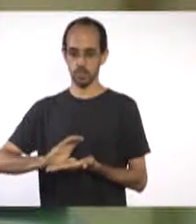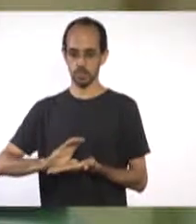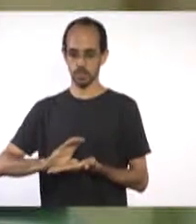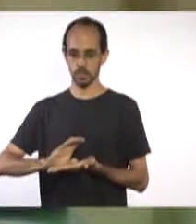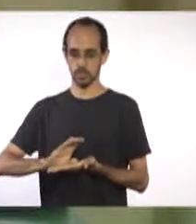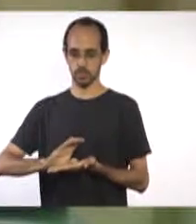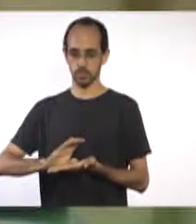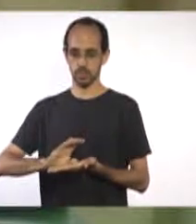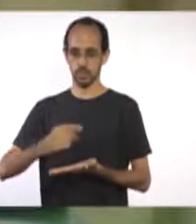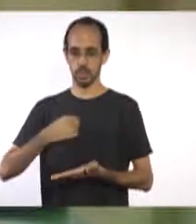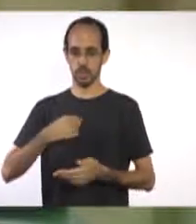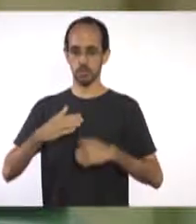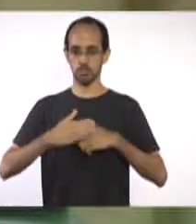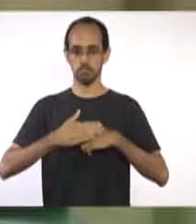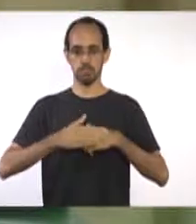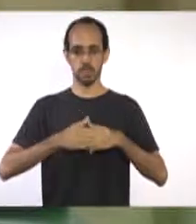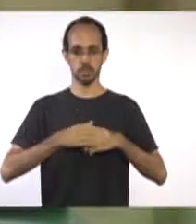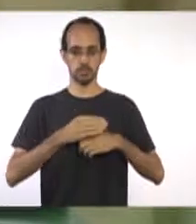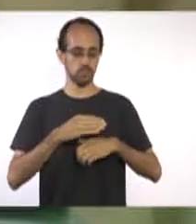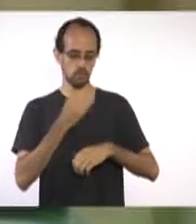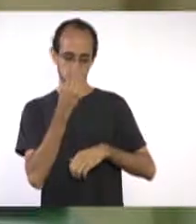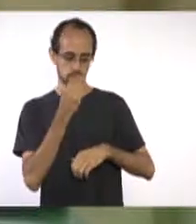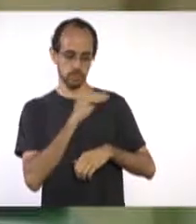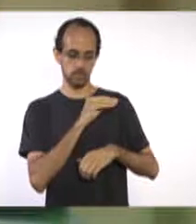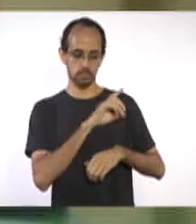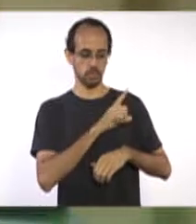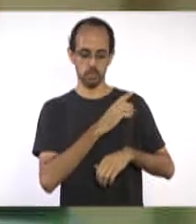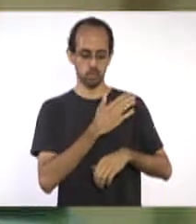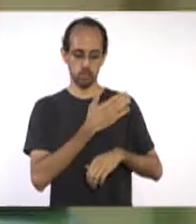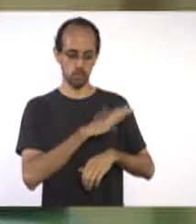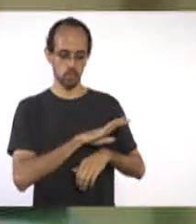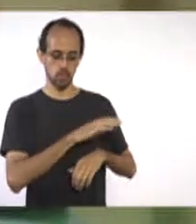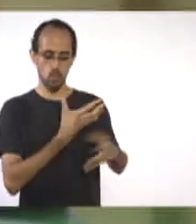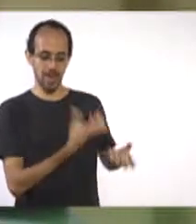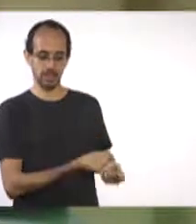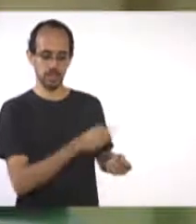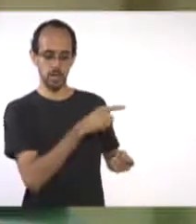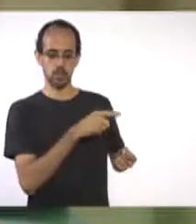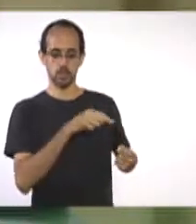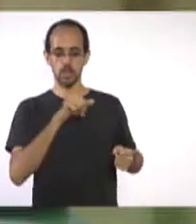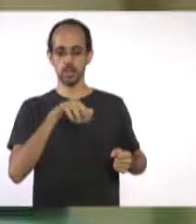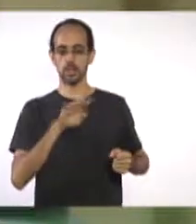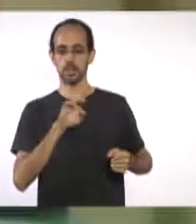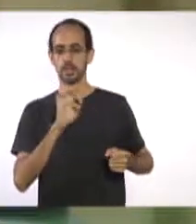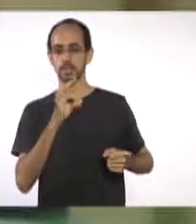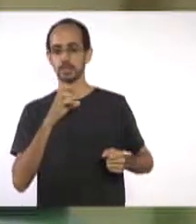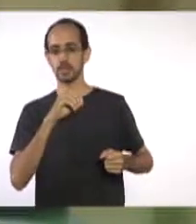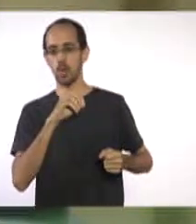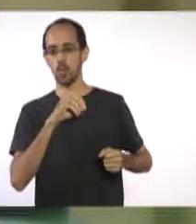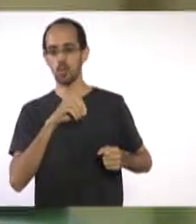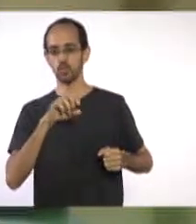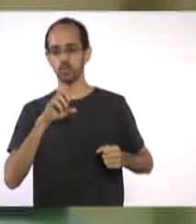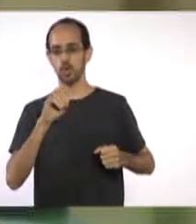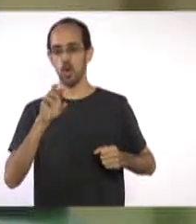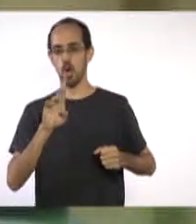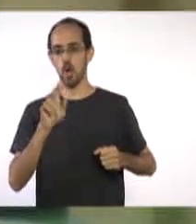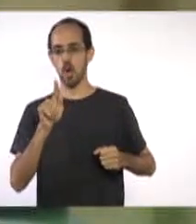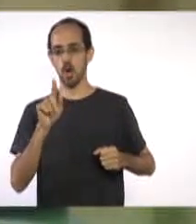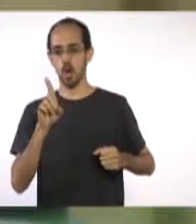já rejeitei a questão de ordem, porque a titularidade do